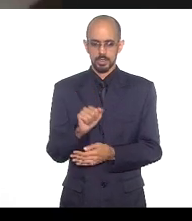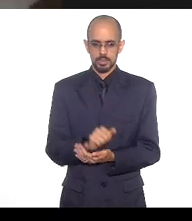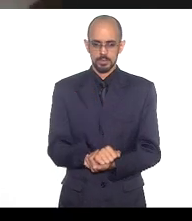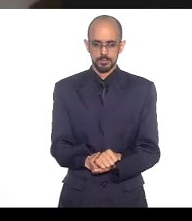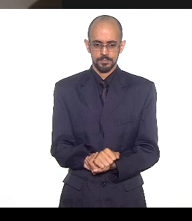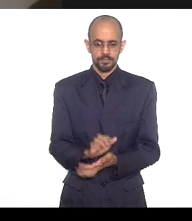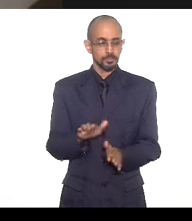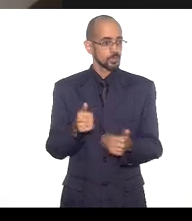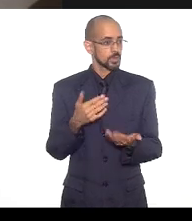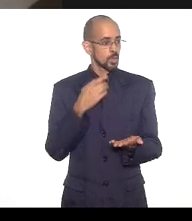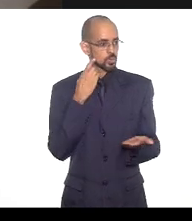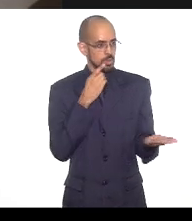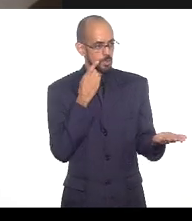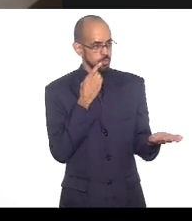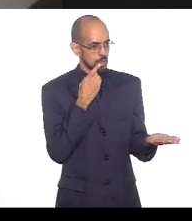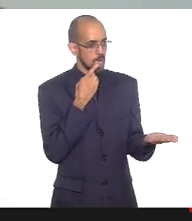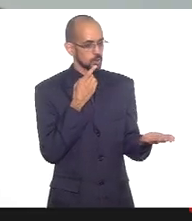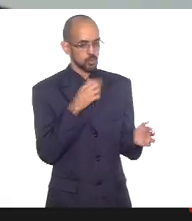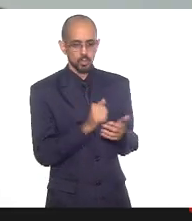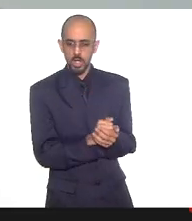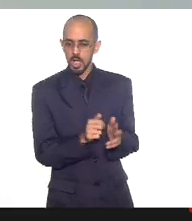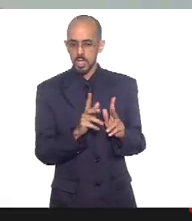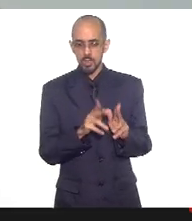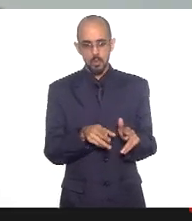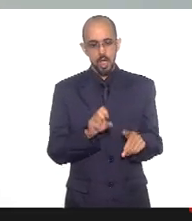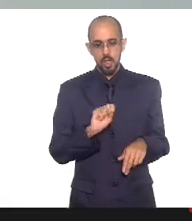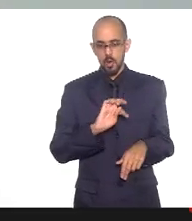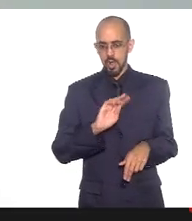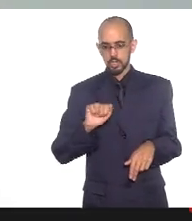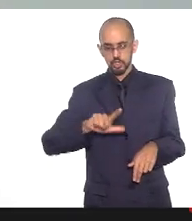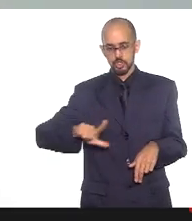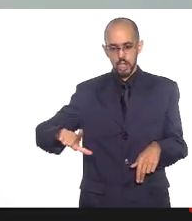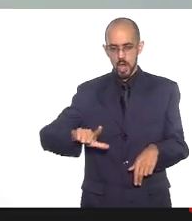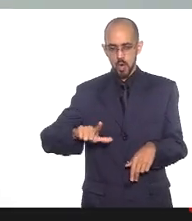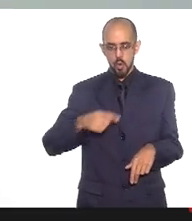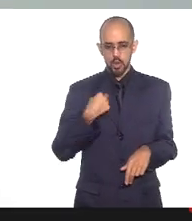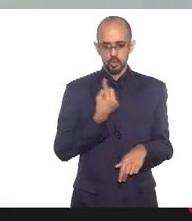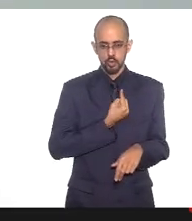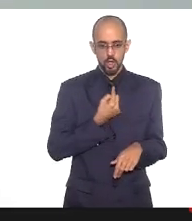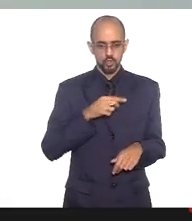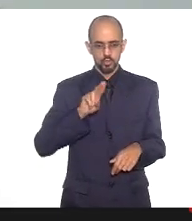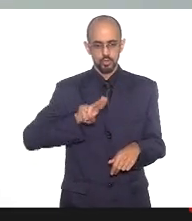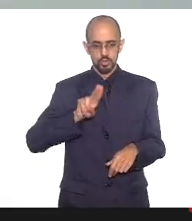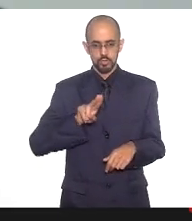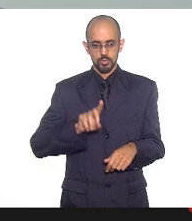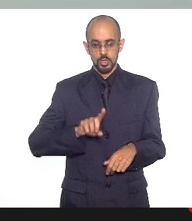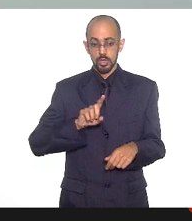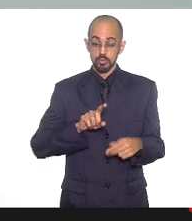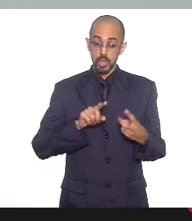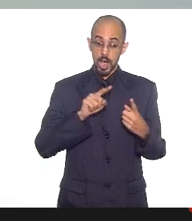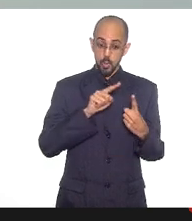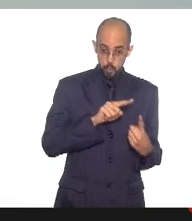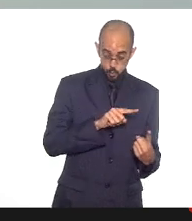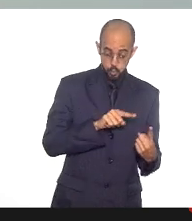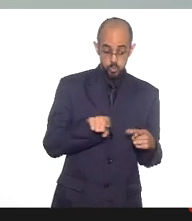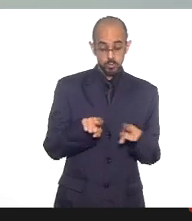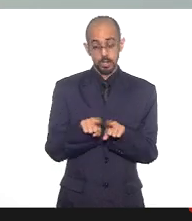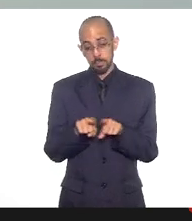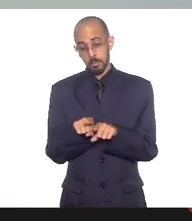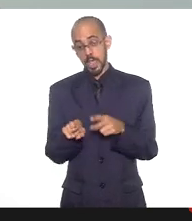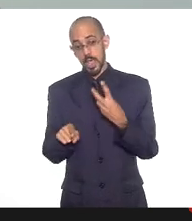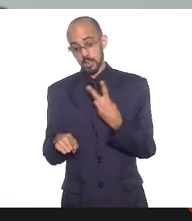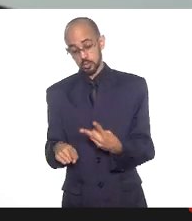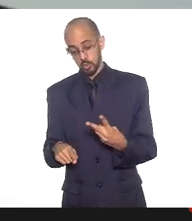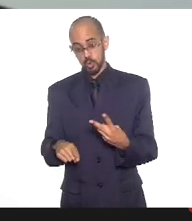Deputado, da mesma forma como a Shell, nós utilizamos a Rota 1 e a Rota 2, pelo fato de